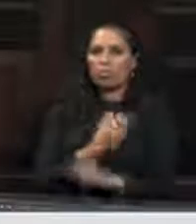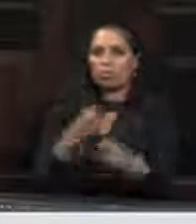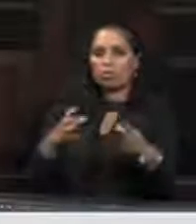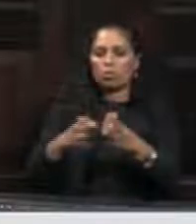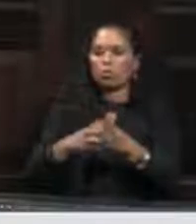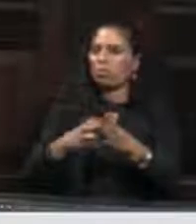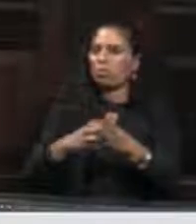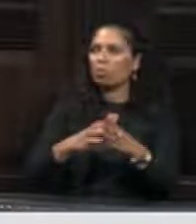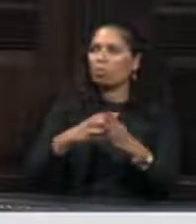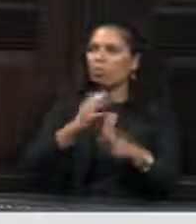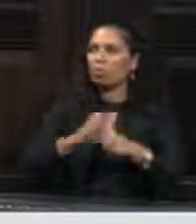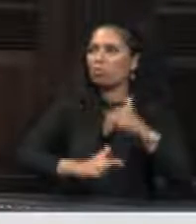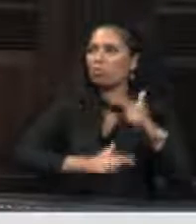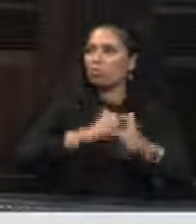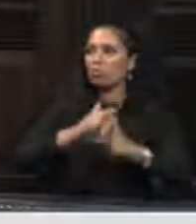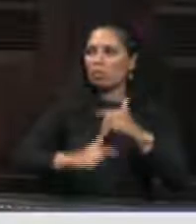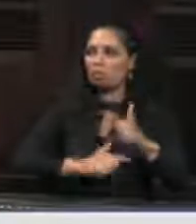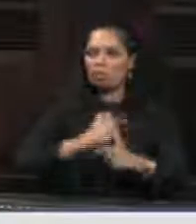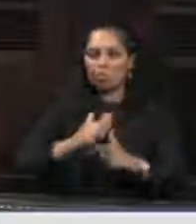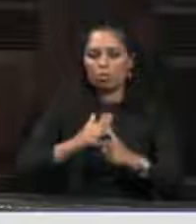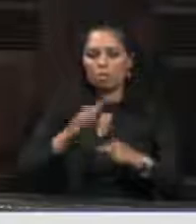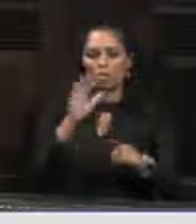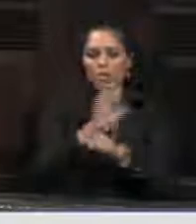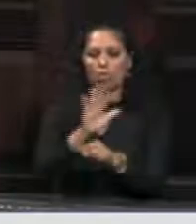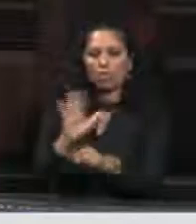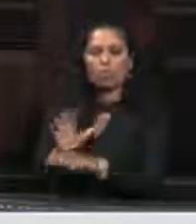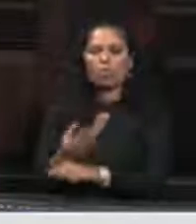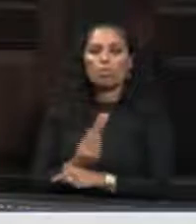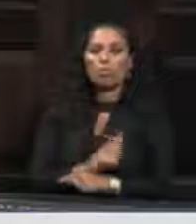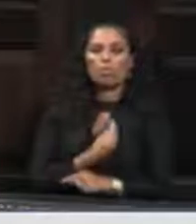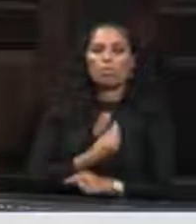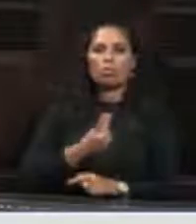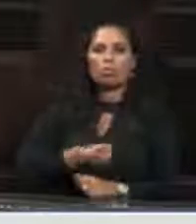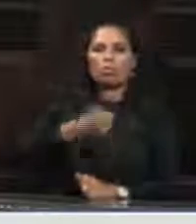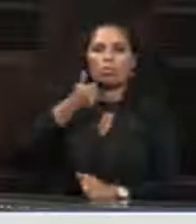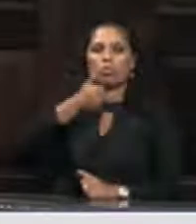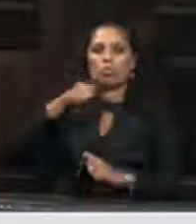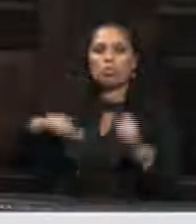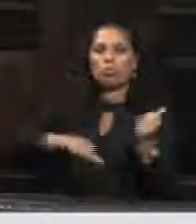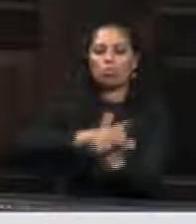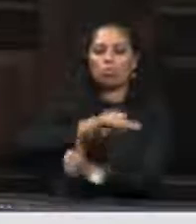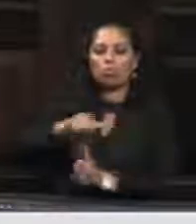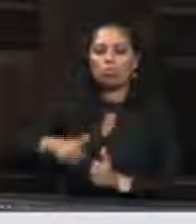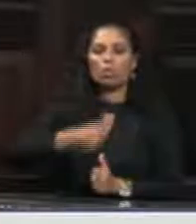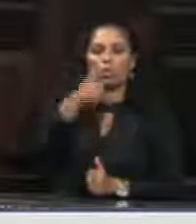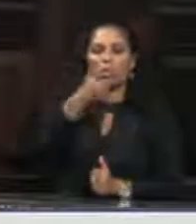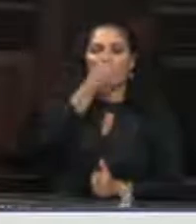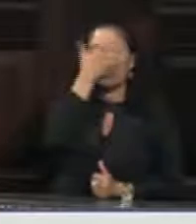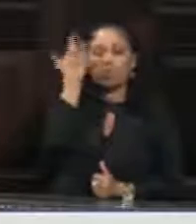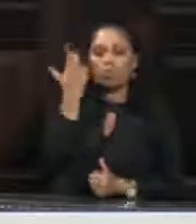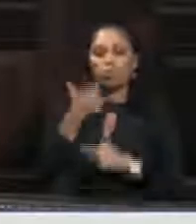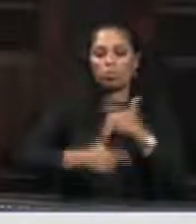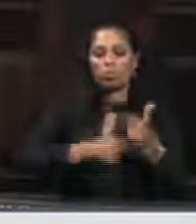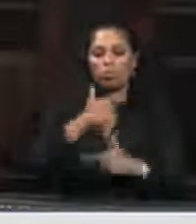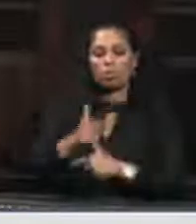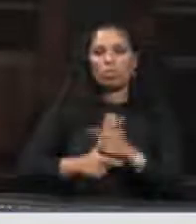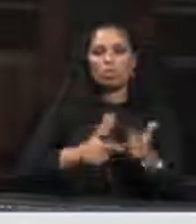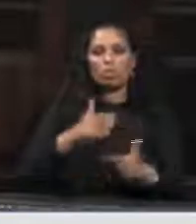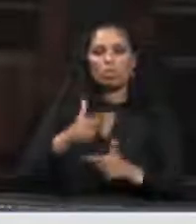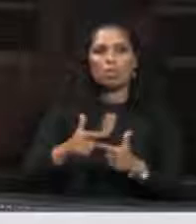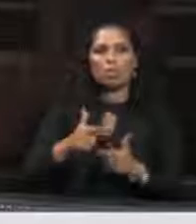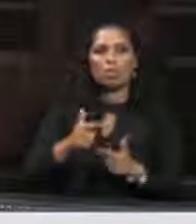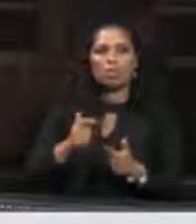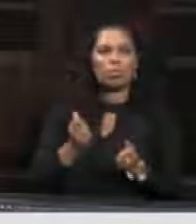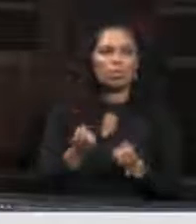povo, a melhoria da condição de vida daquele que trabalha para garantir